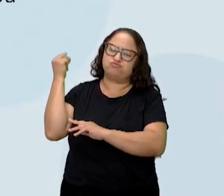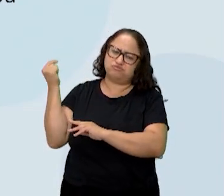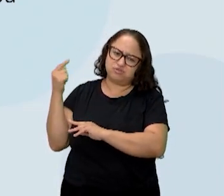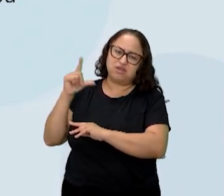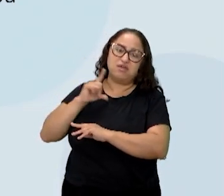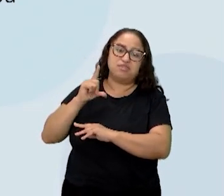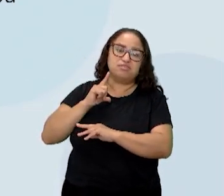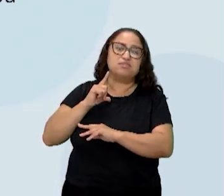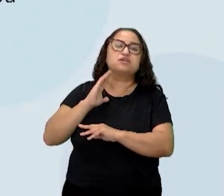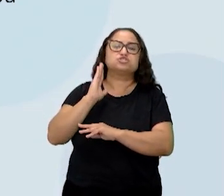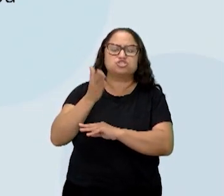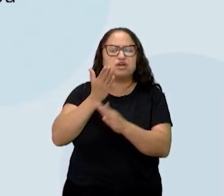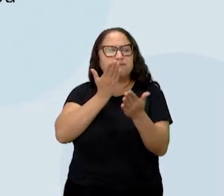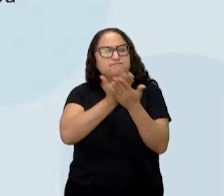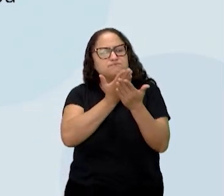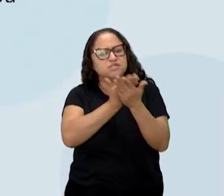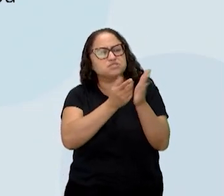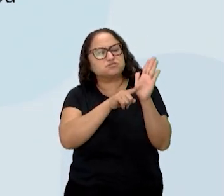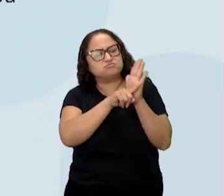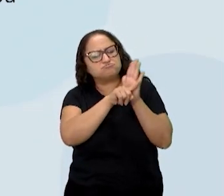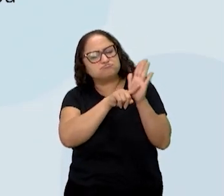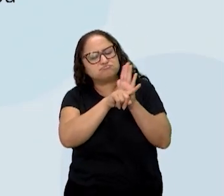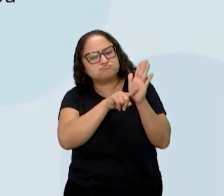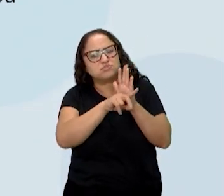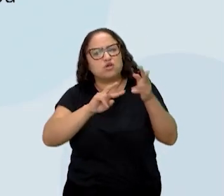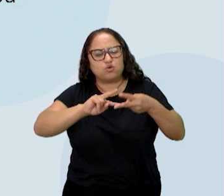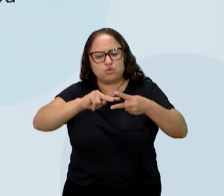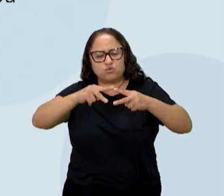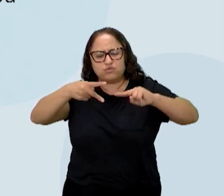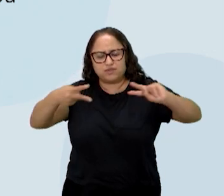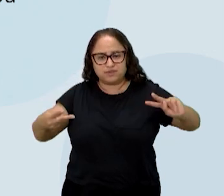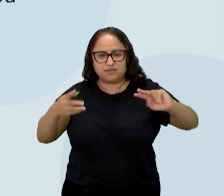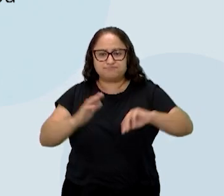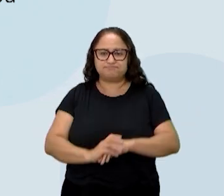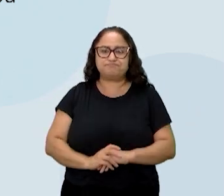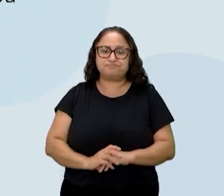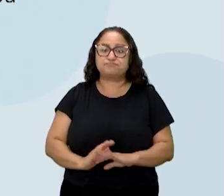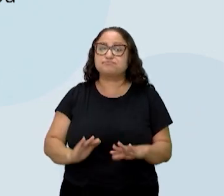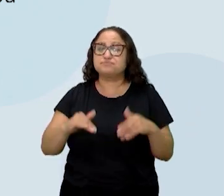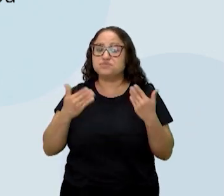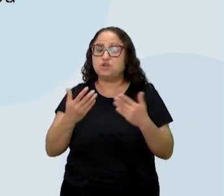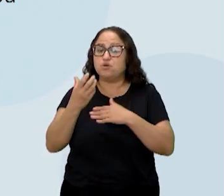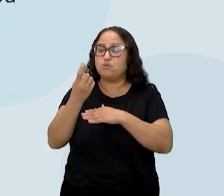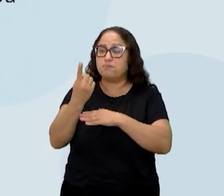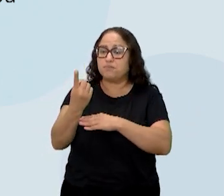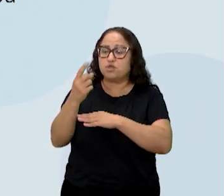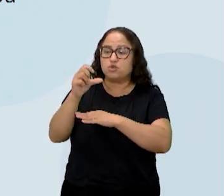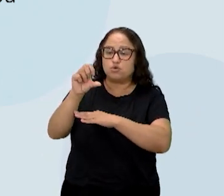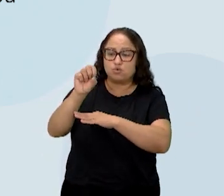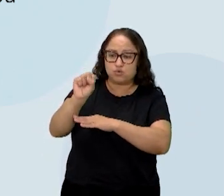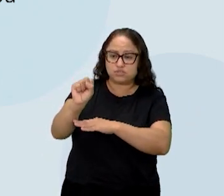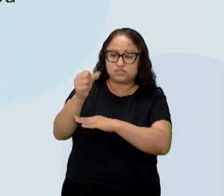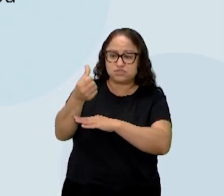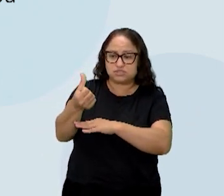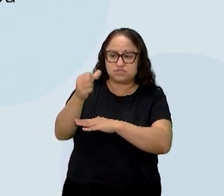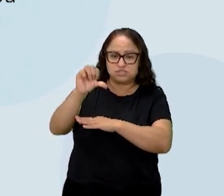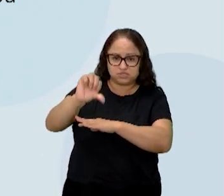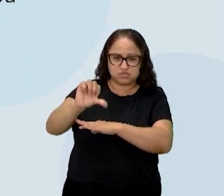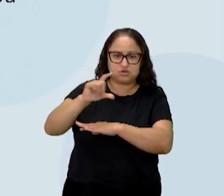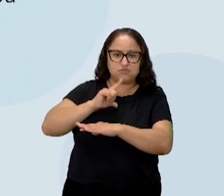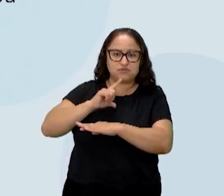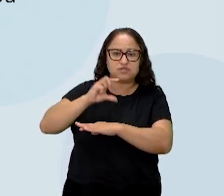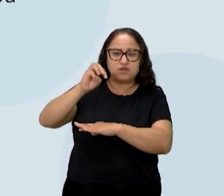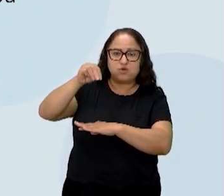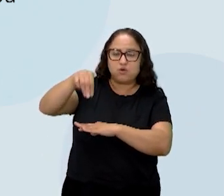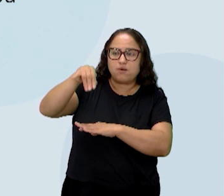que então vem se estudando a respeito do DNA. E aí, em 1869, a gente tem o